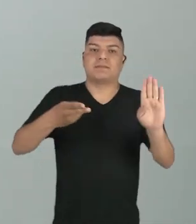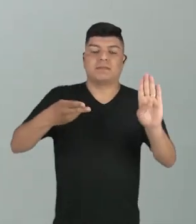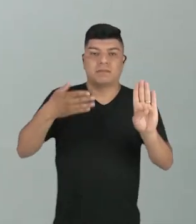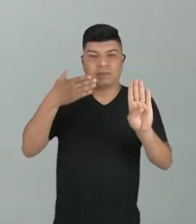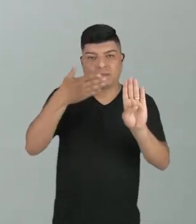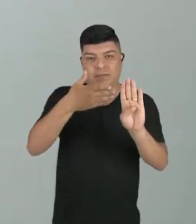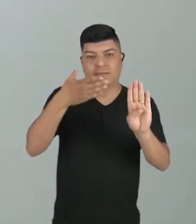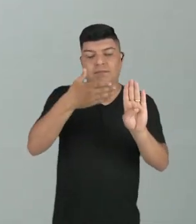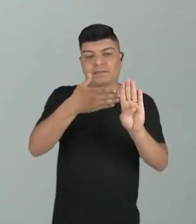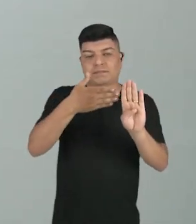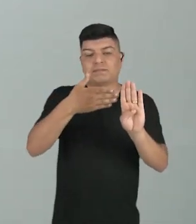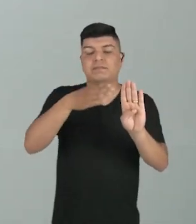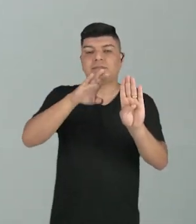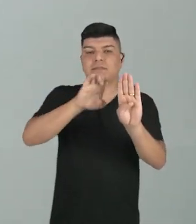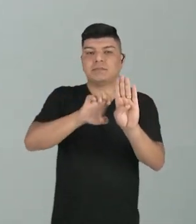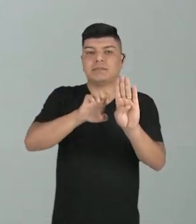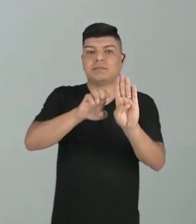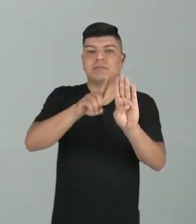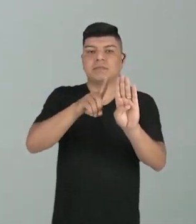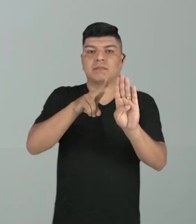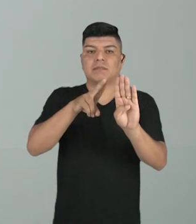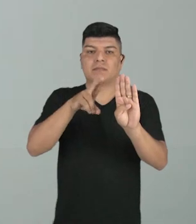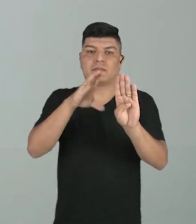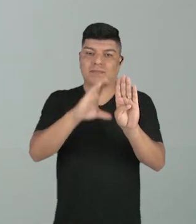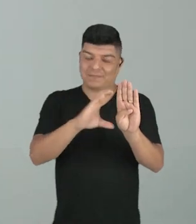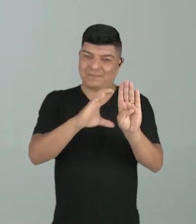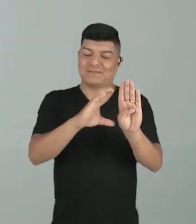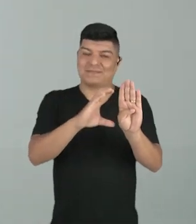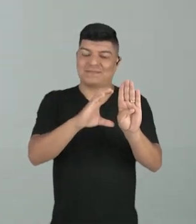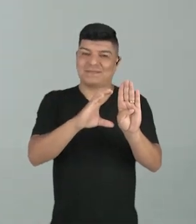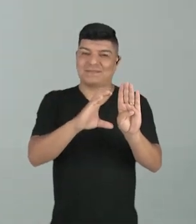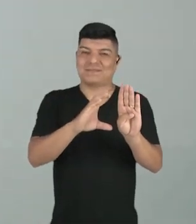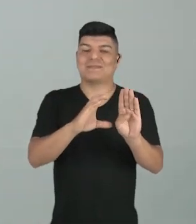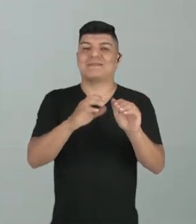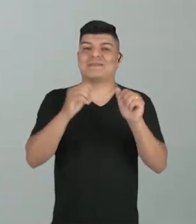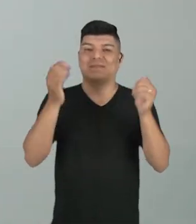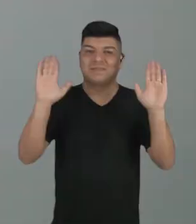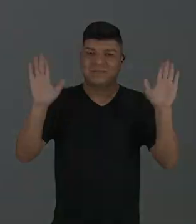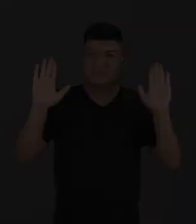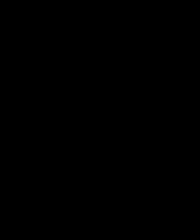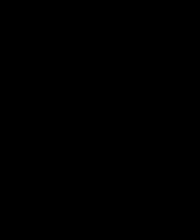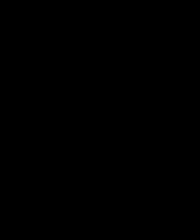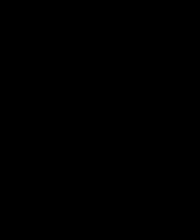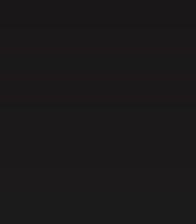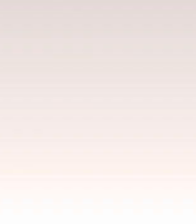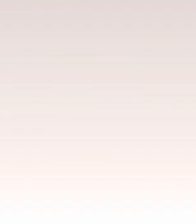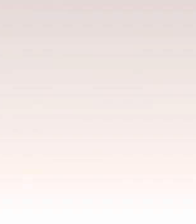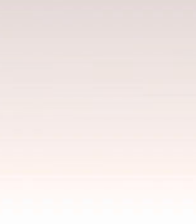material adicional que está disponível na plataforma Eduque. Até a próxima!